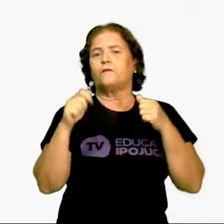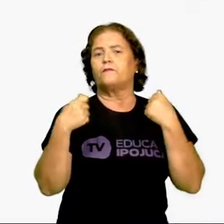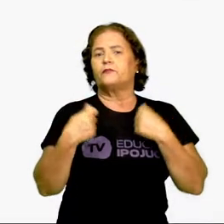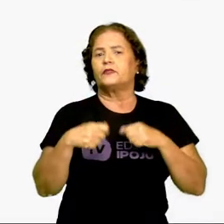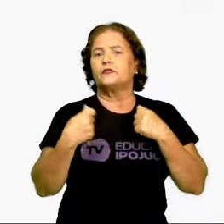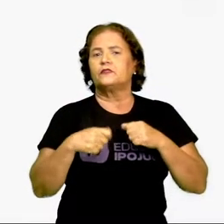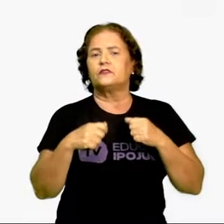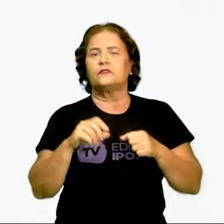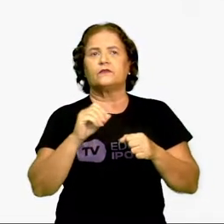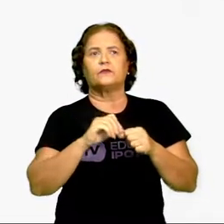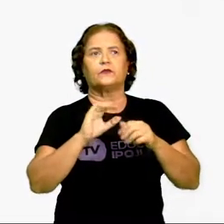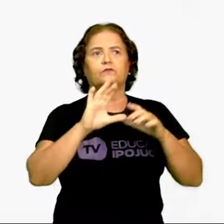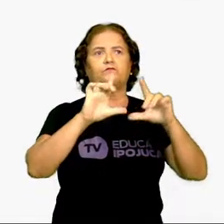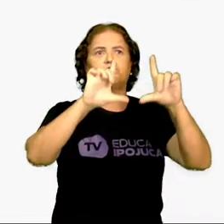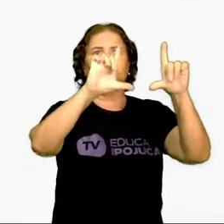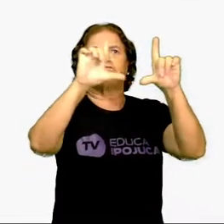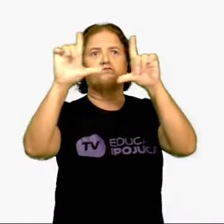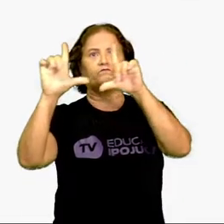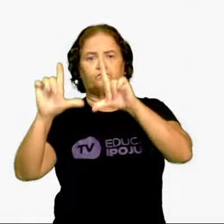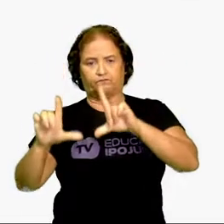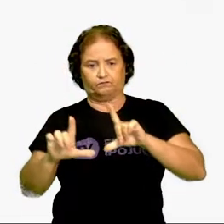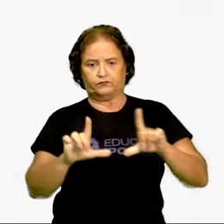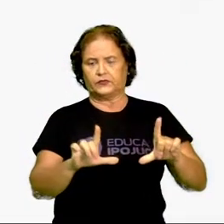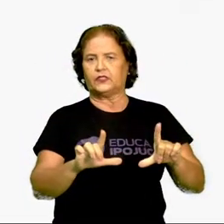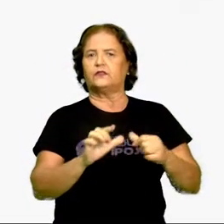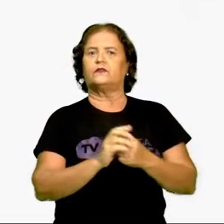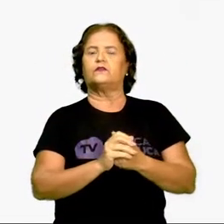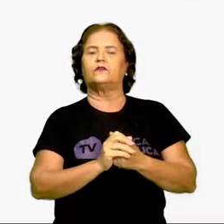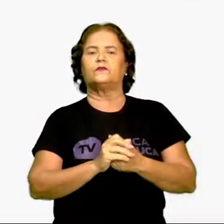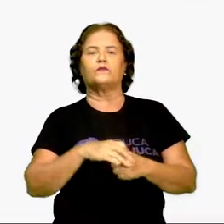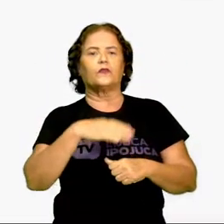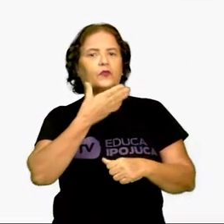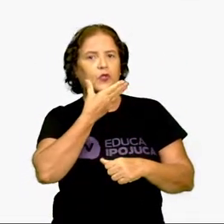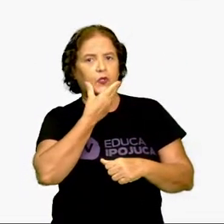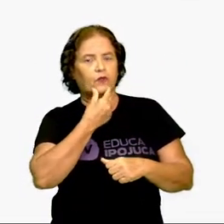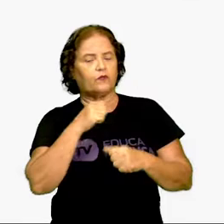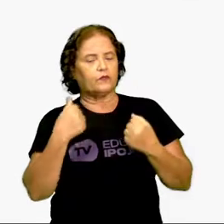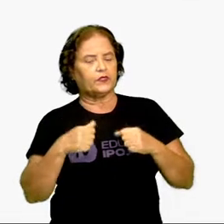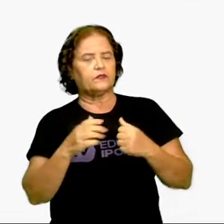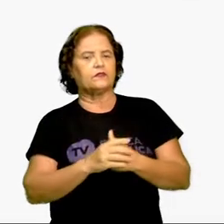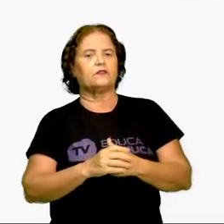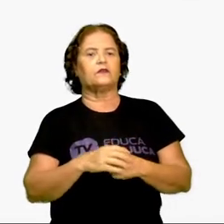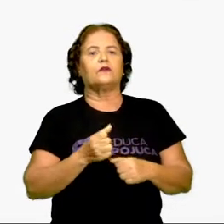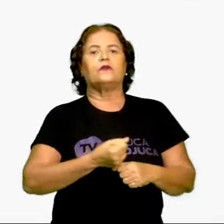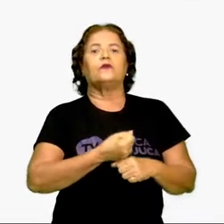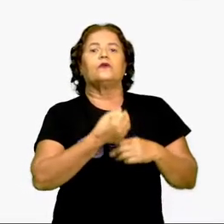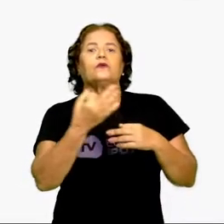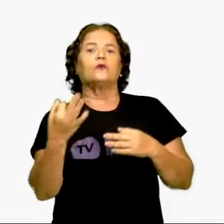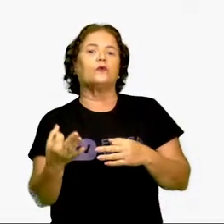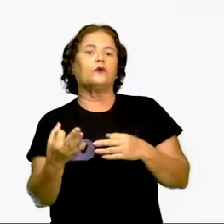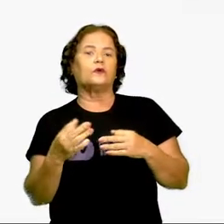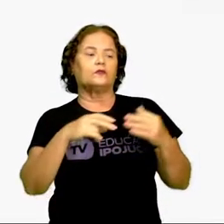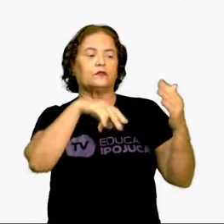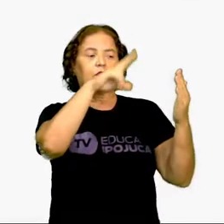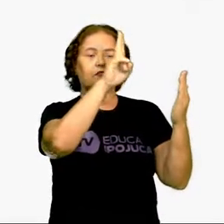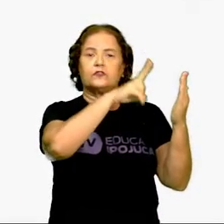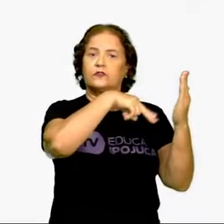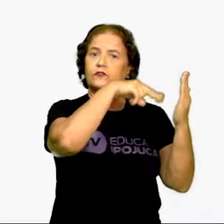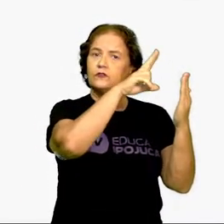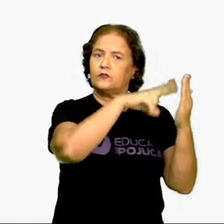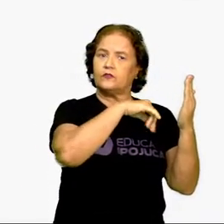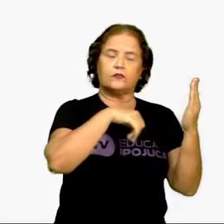a parede? E quanta tinta a mãe, a pintora, vai precisar para pintar